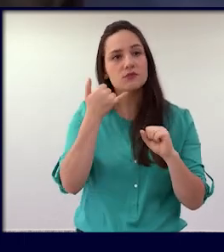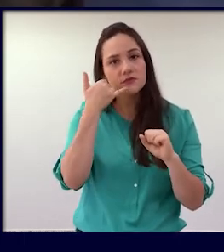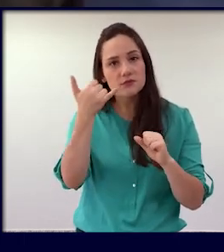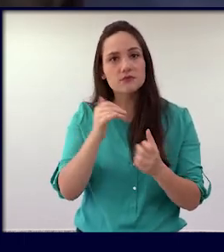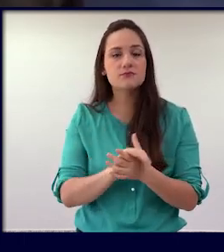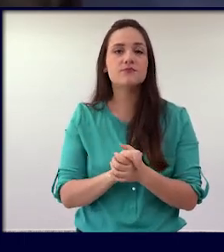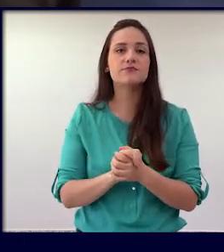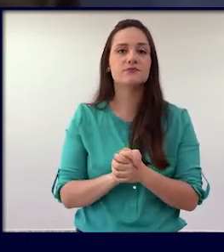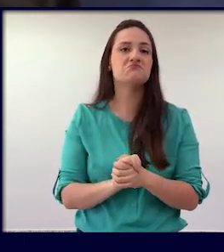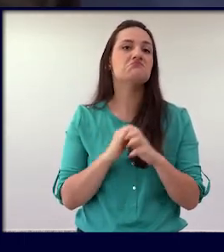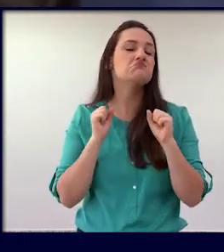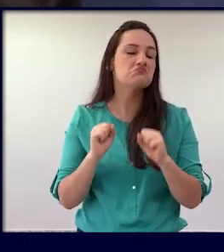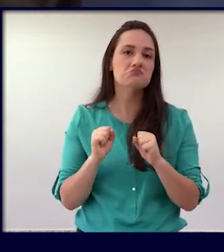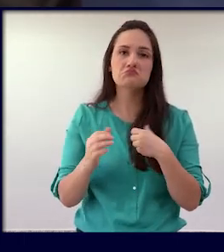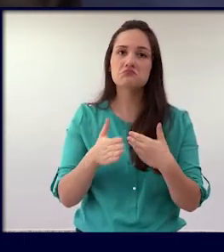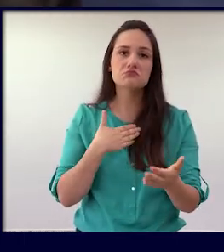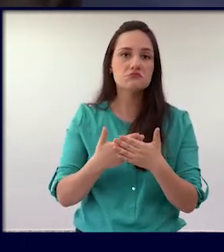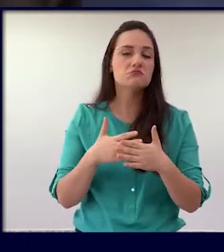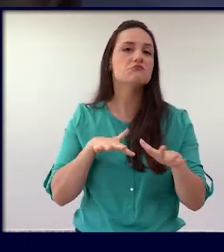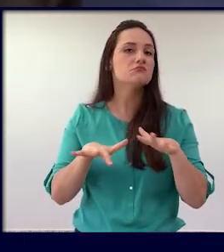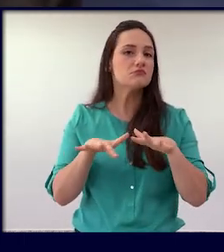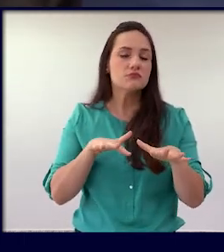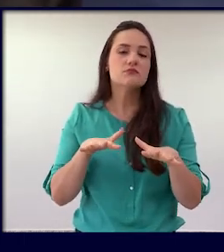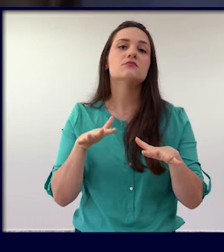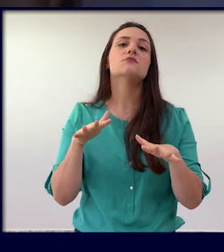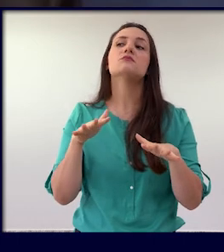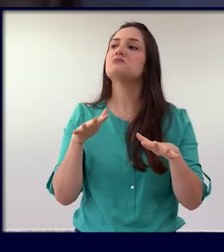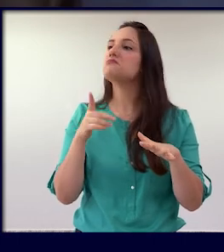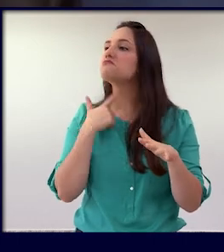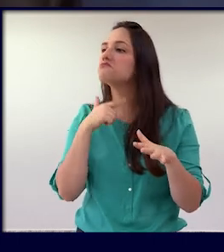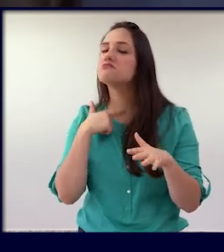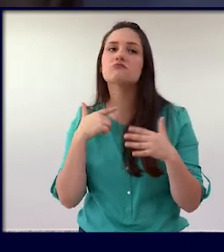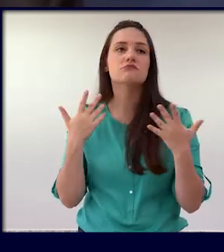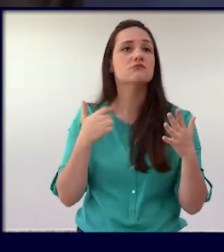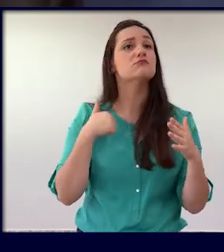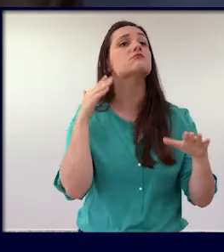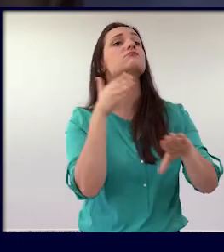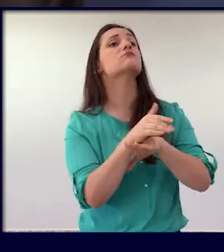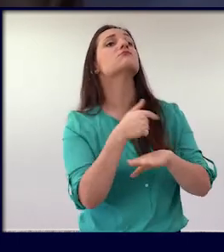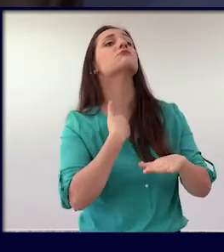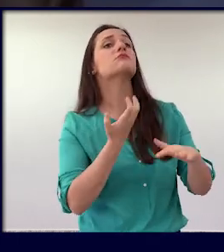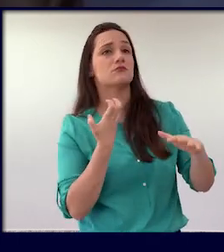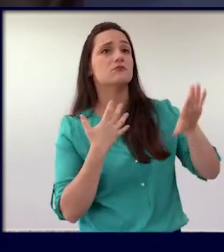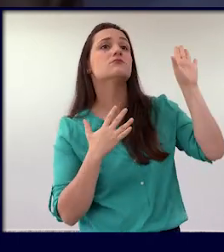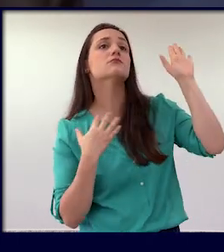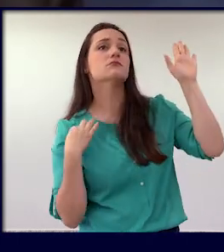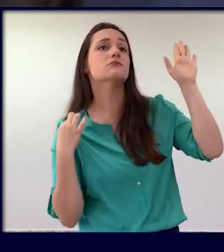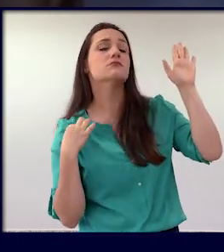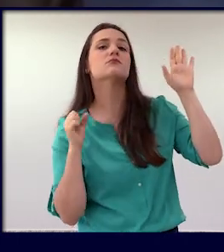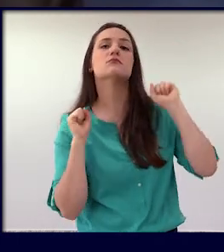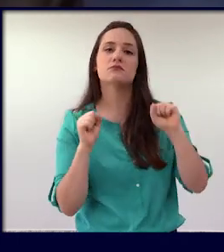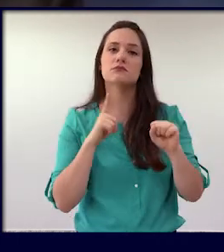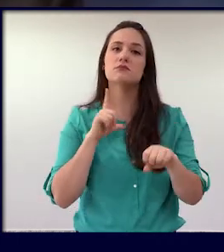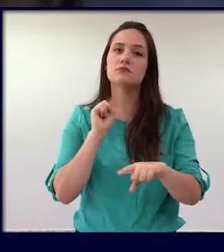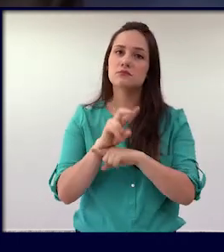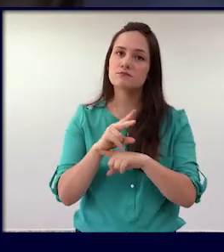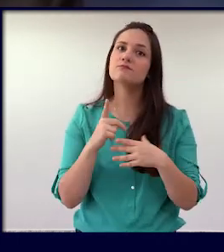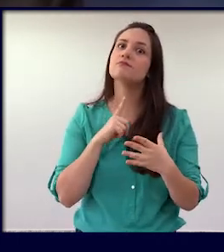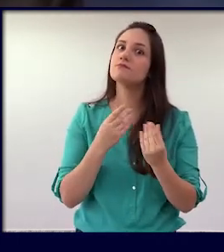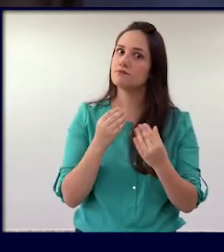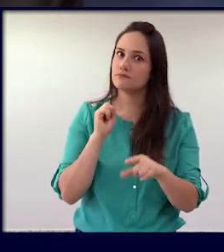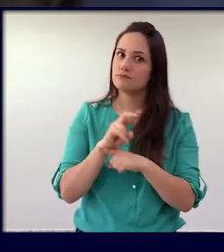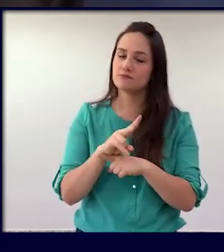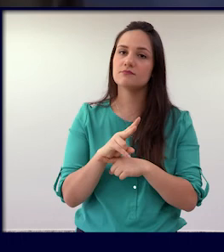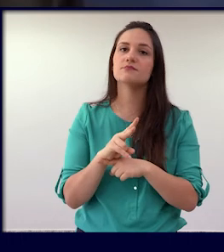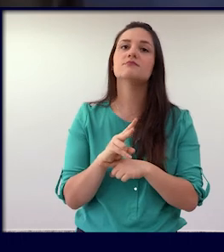tiver esse e-mail, pode telefonar, ele pode fazer algum movimento para tentar buscar a Justiça Eleitoral e dizer, eu quero ser mesário.